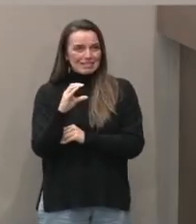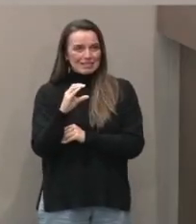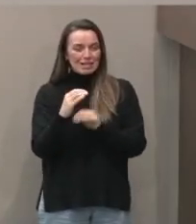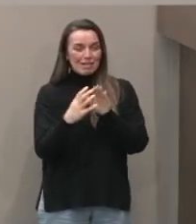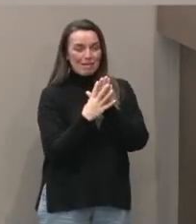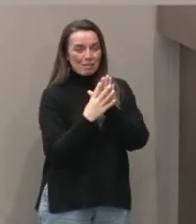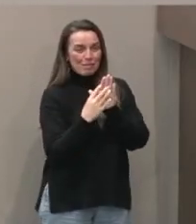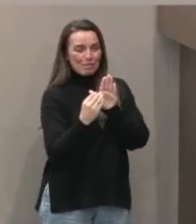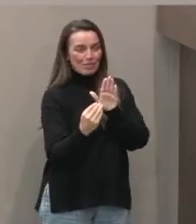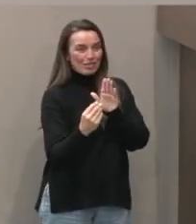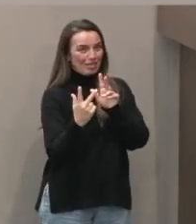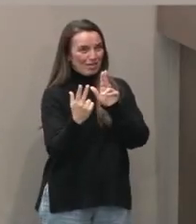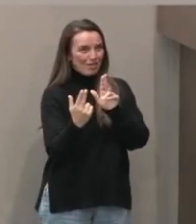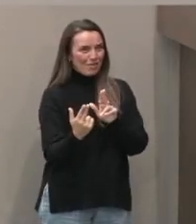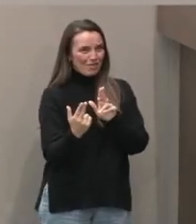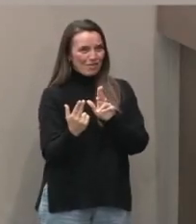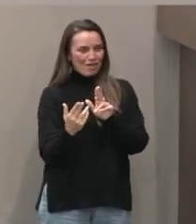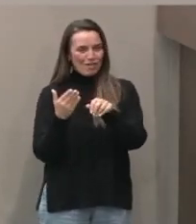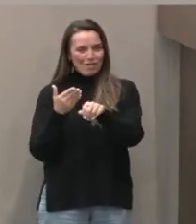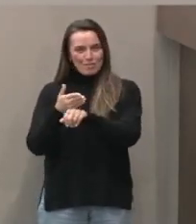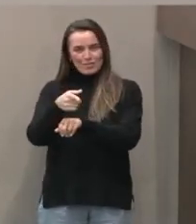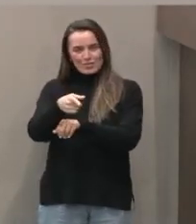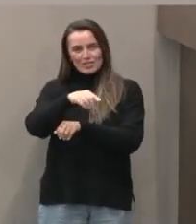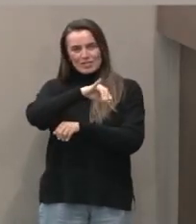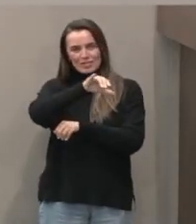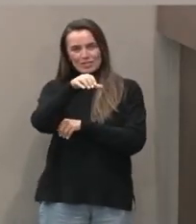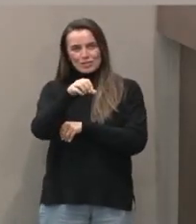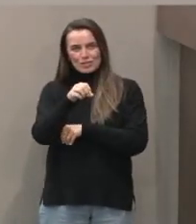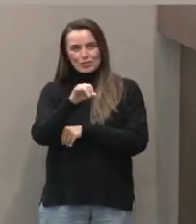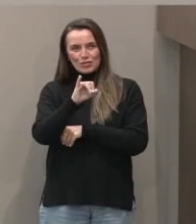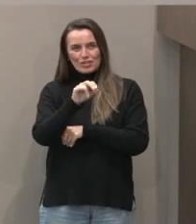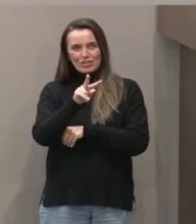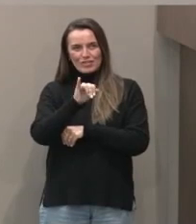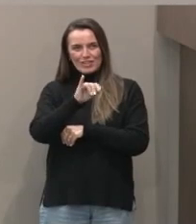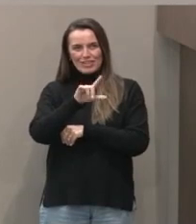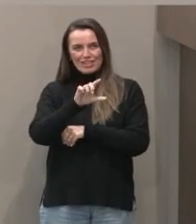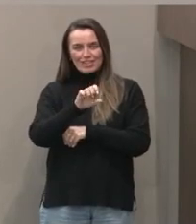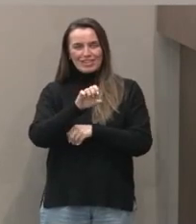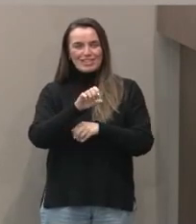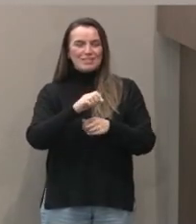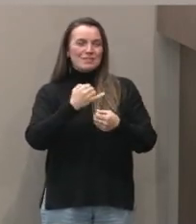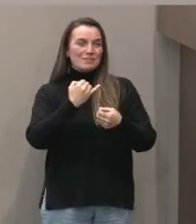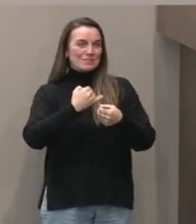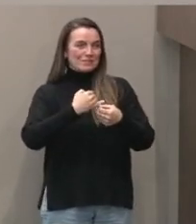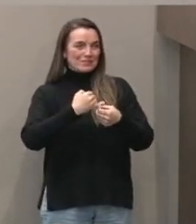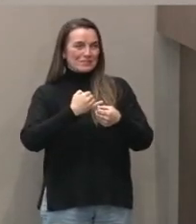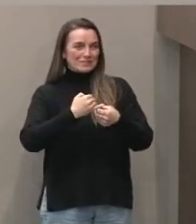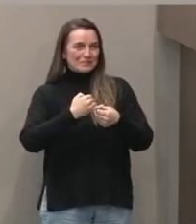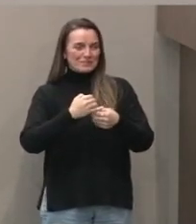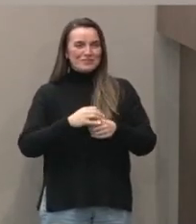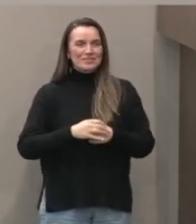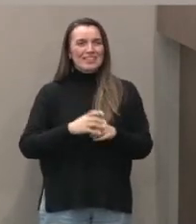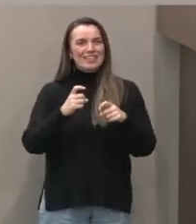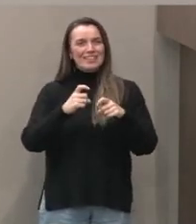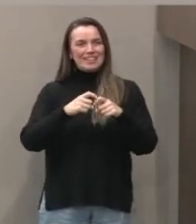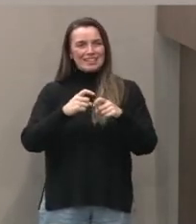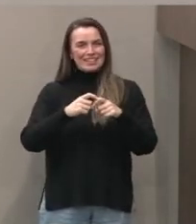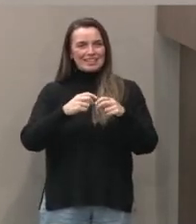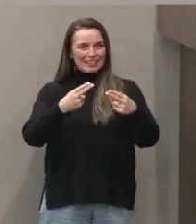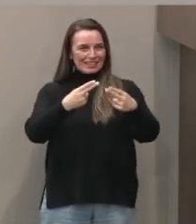nosso modelo e introduzido em Joinville, e hoje é um grande serviço. Clinitrauma Lages, em Santa